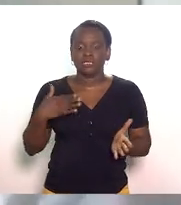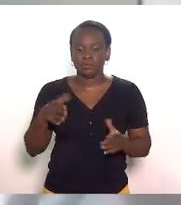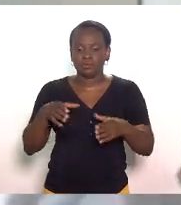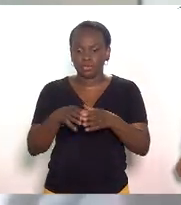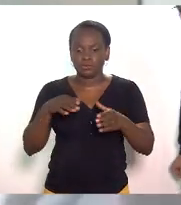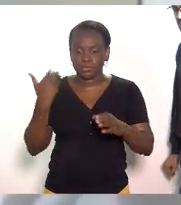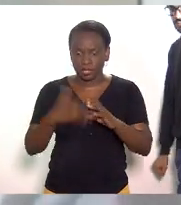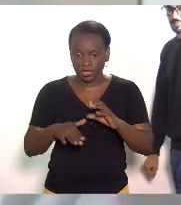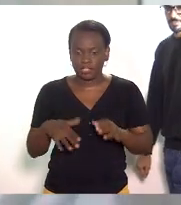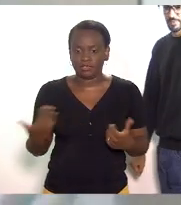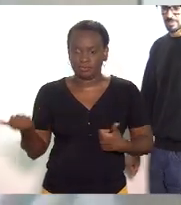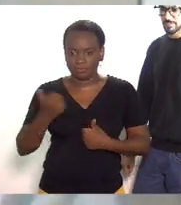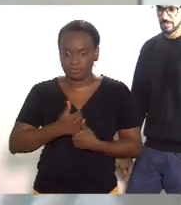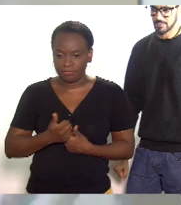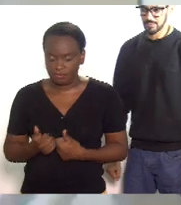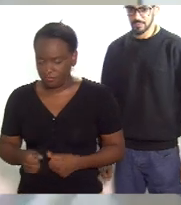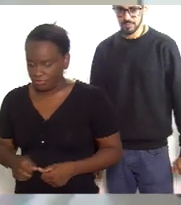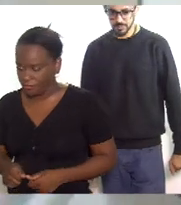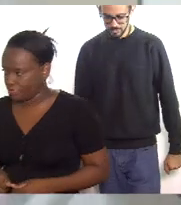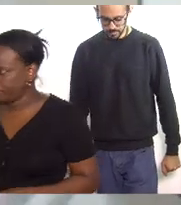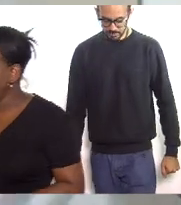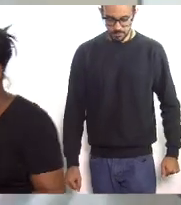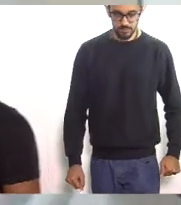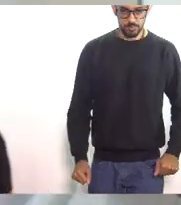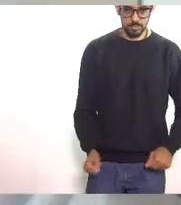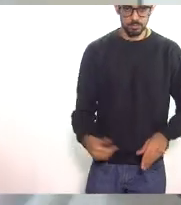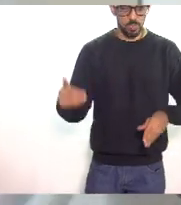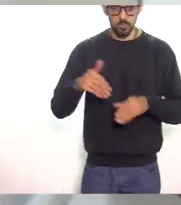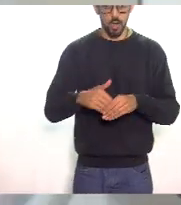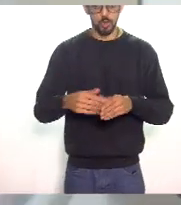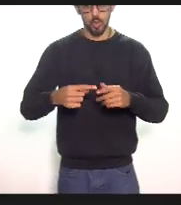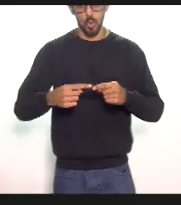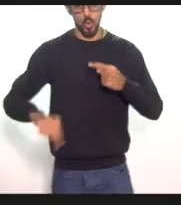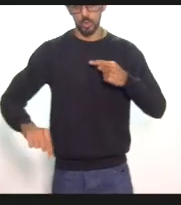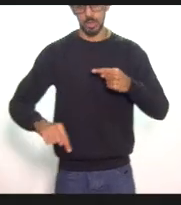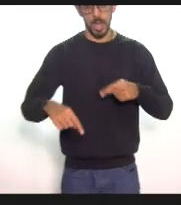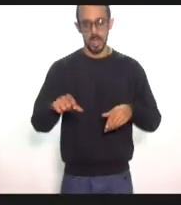grupo, meu voto contrário ao PL 3483.